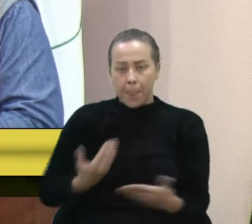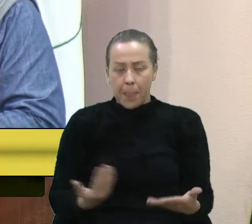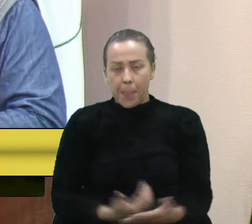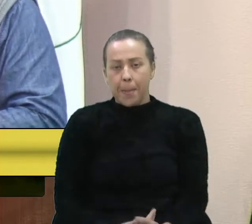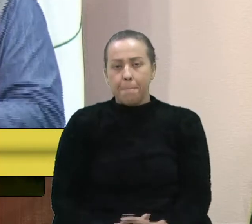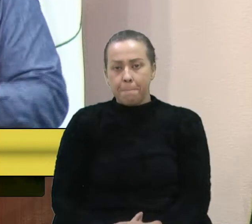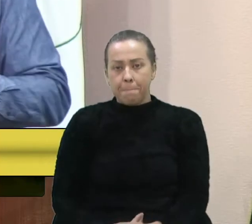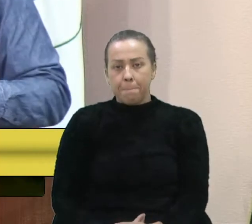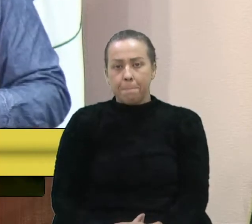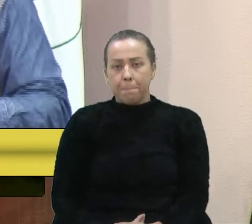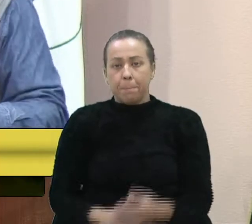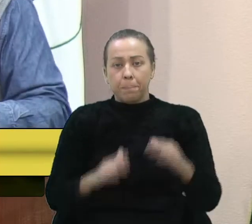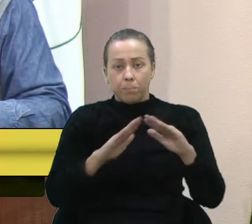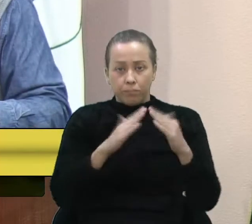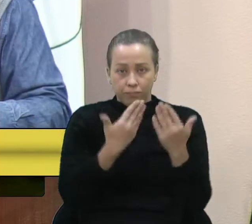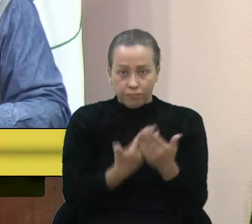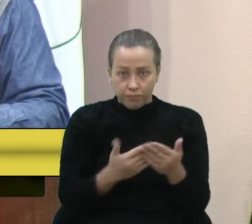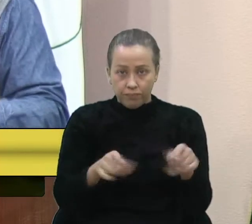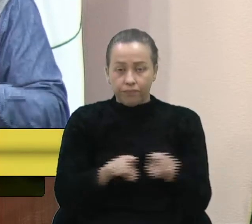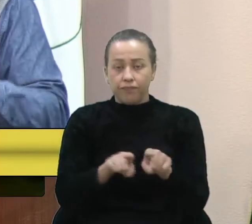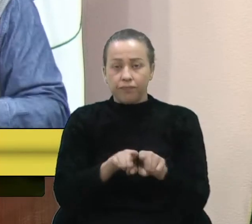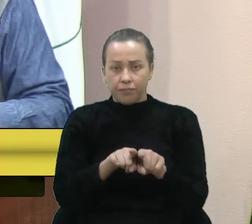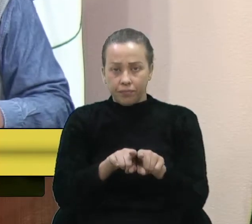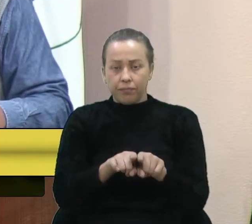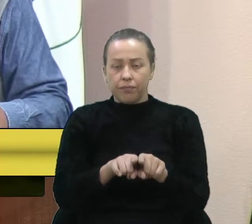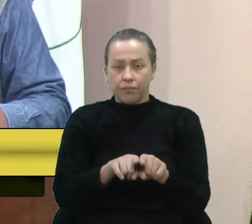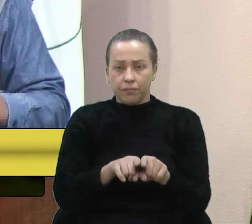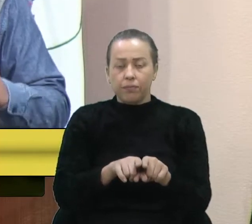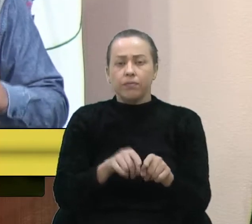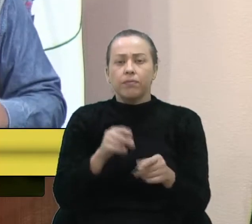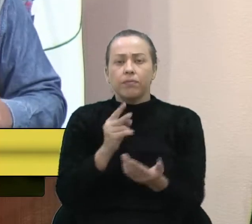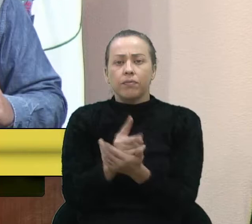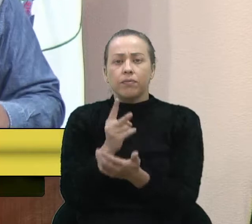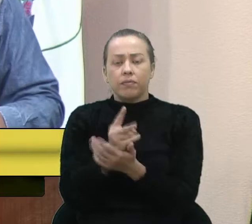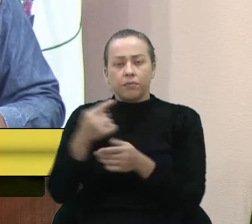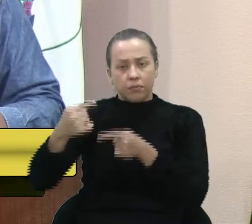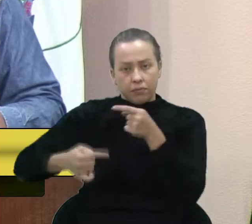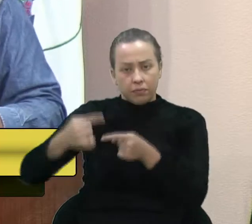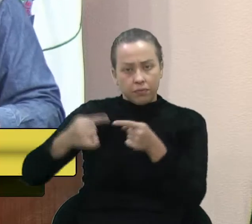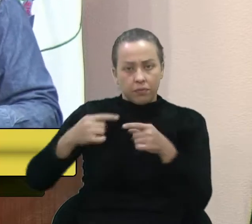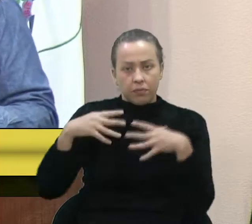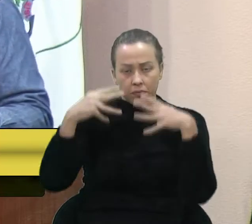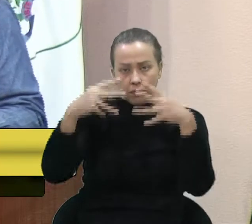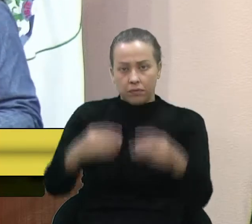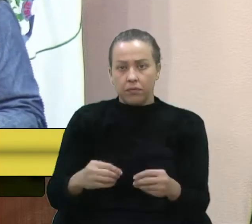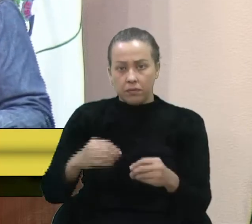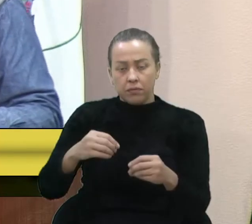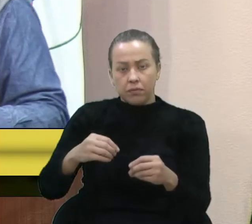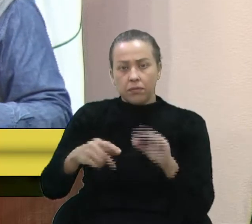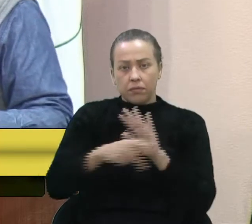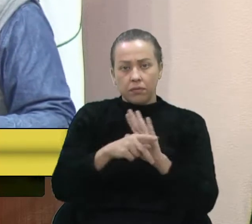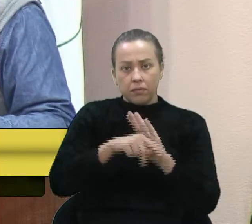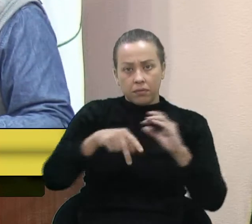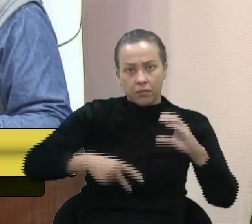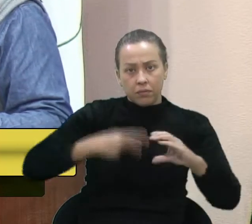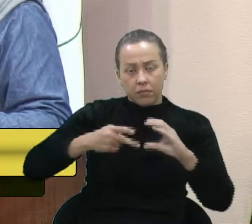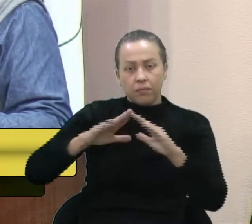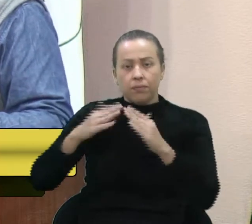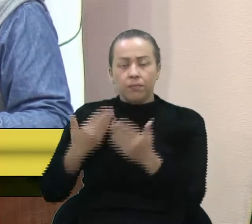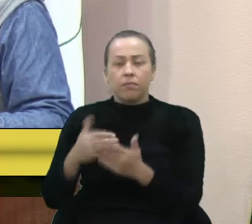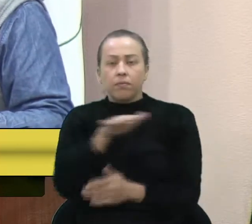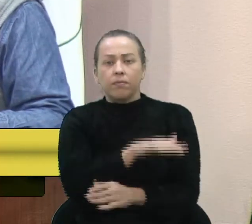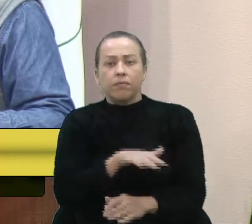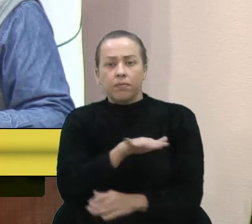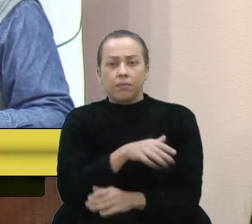vivemos, né? As escolas, efetivamente, e nas discussões que foram realizadas nessa casa, as escolas são espaços